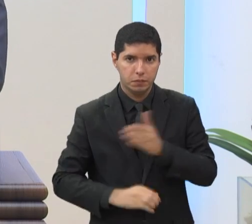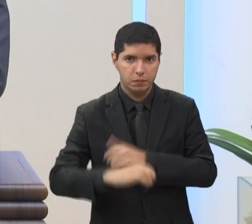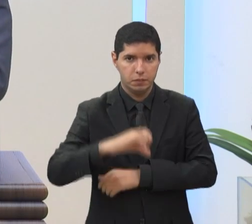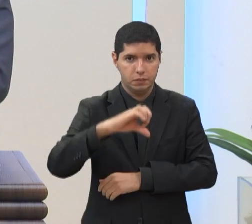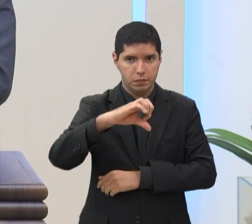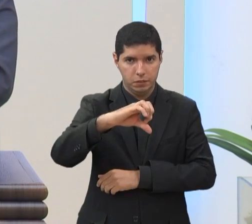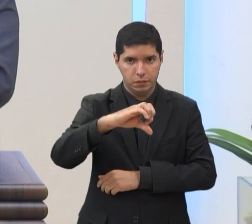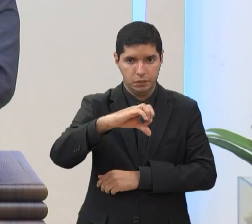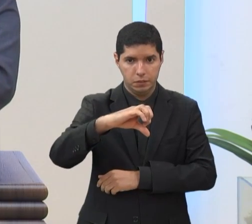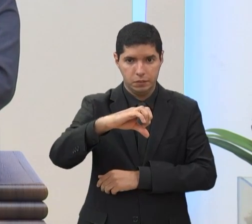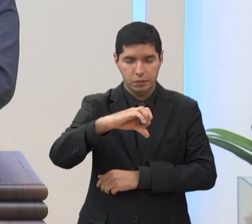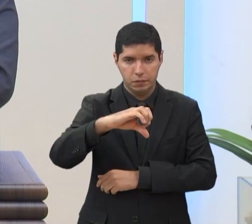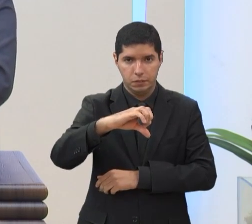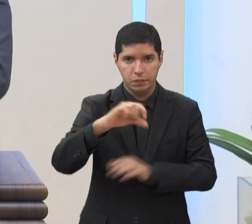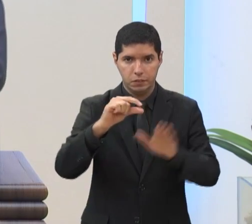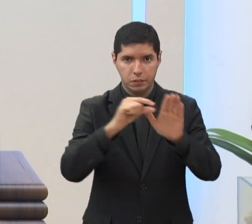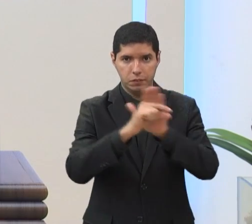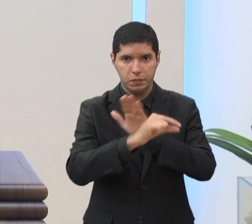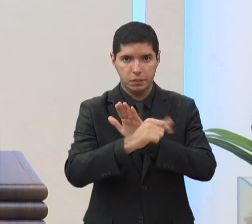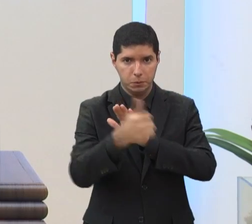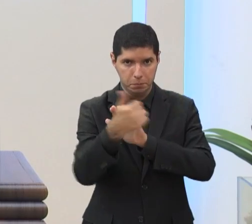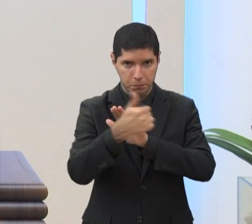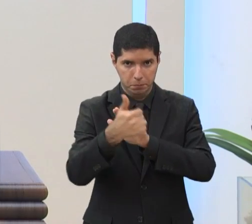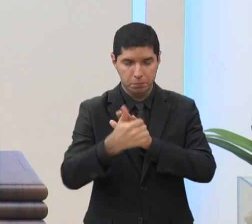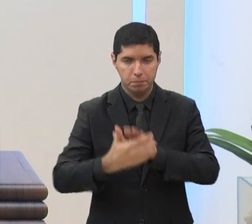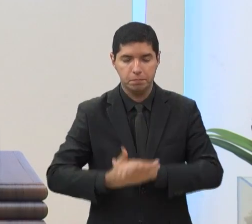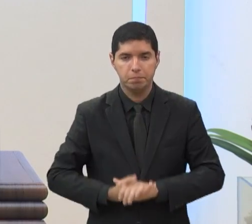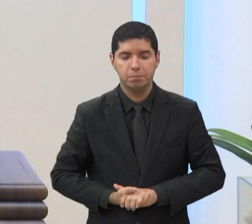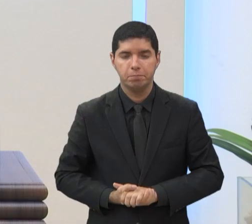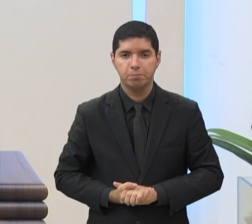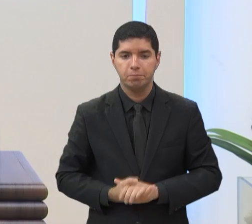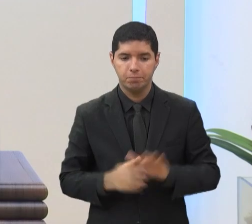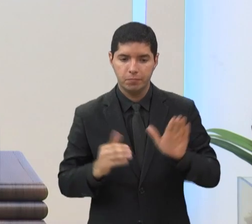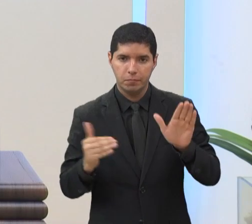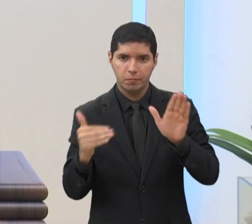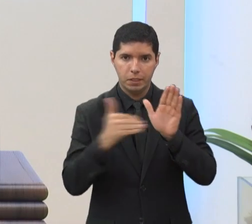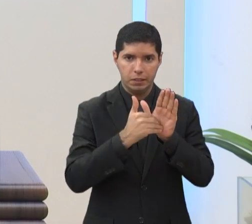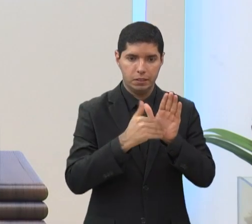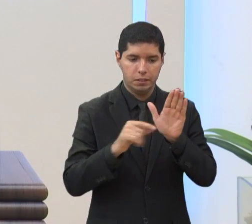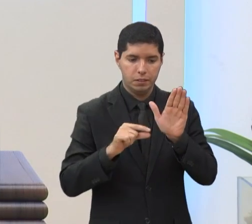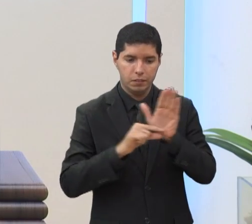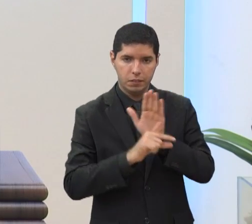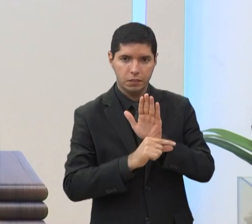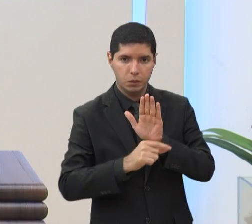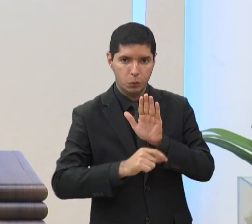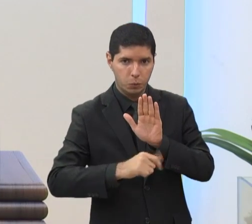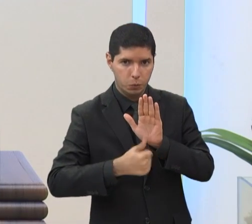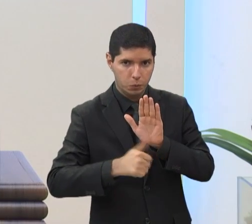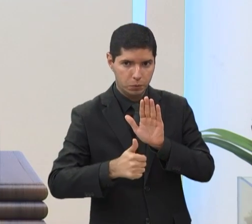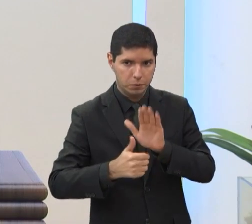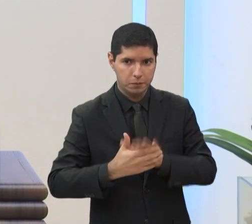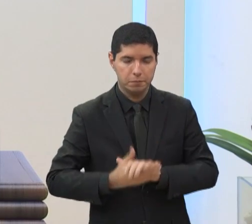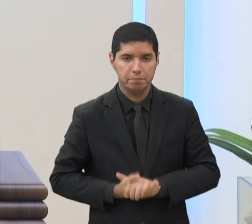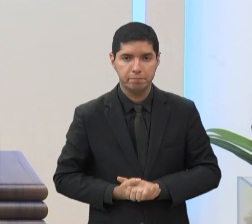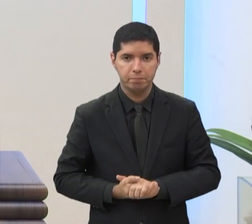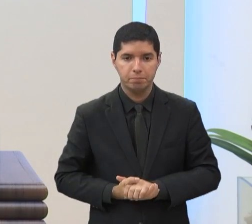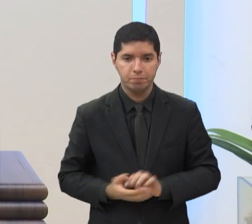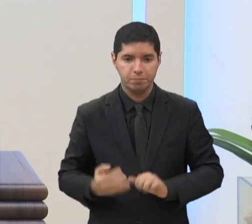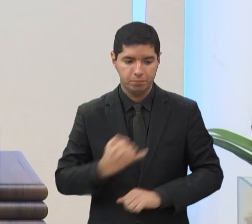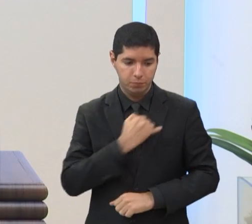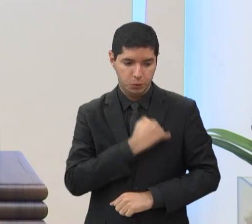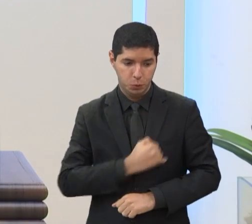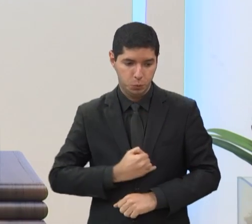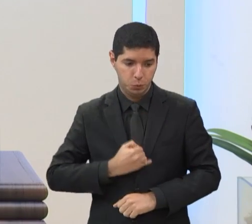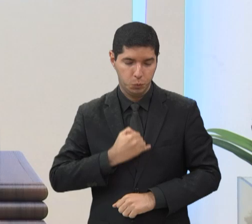a partir do versículo de número 1 ao versículo de número 11. João,